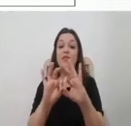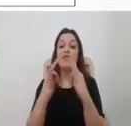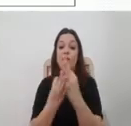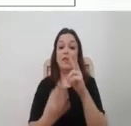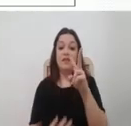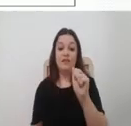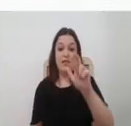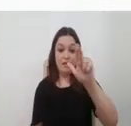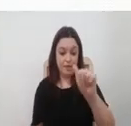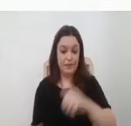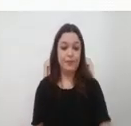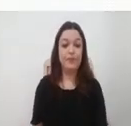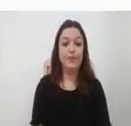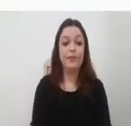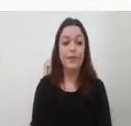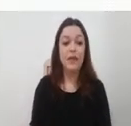e Juventude.